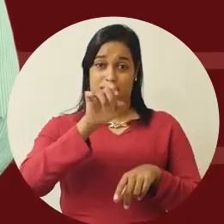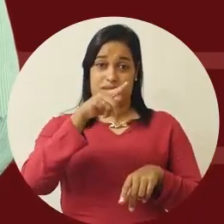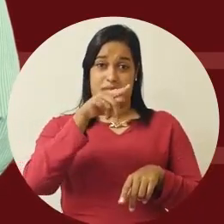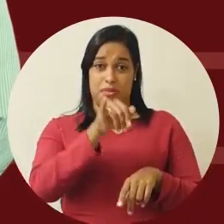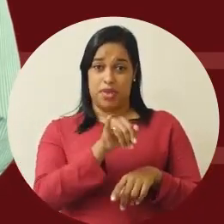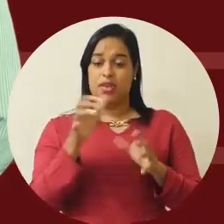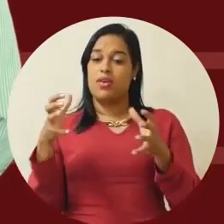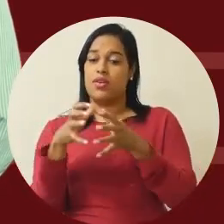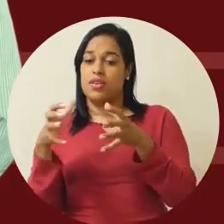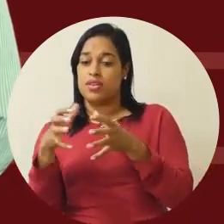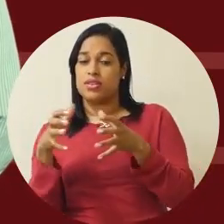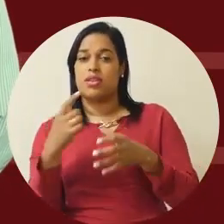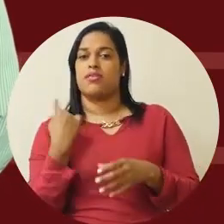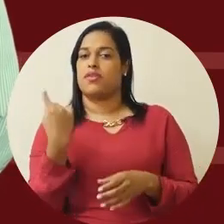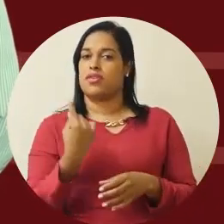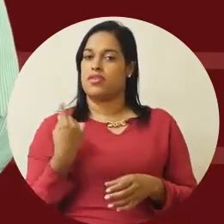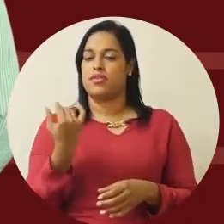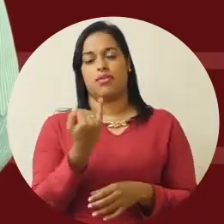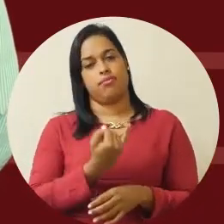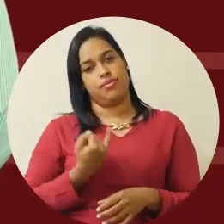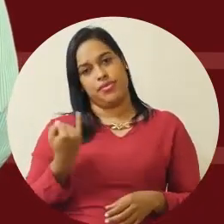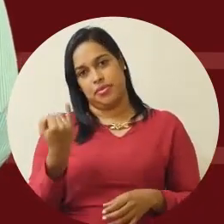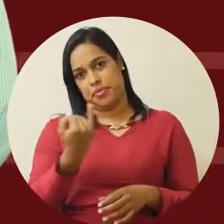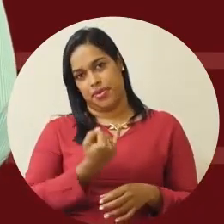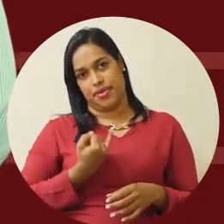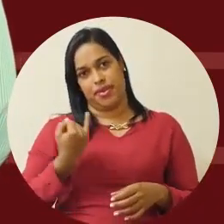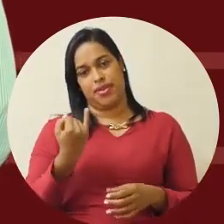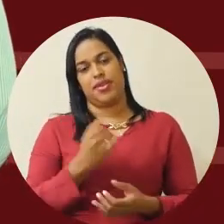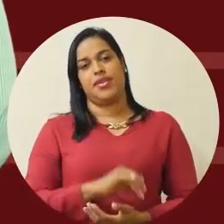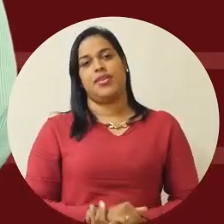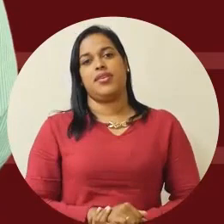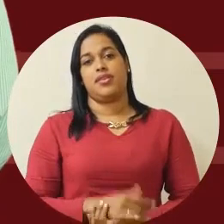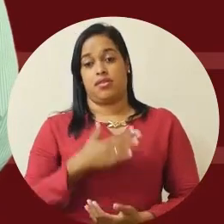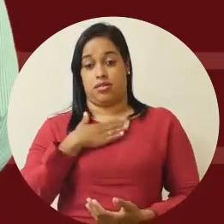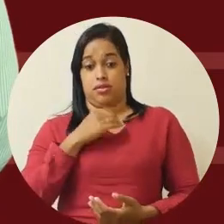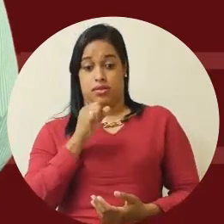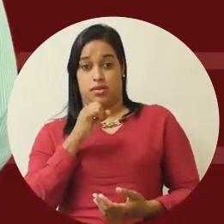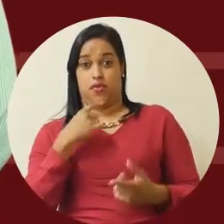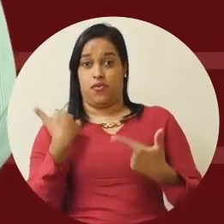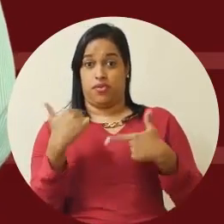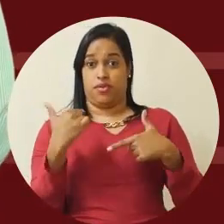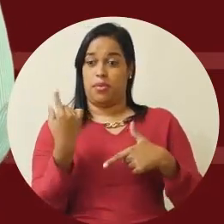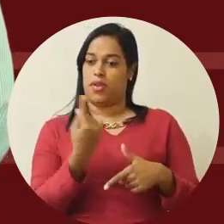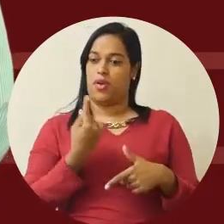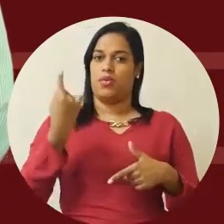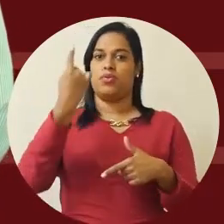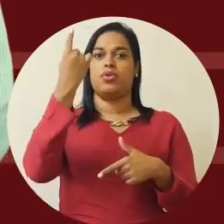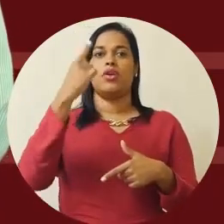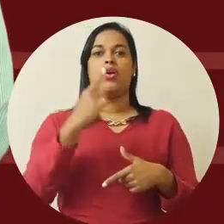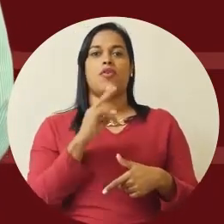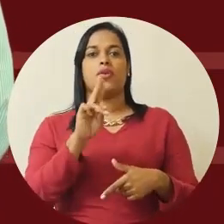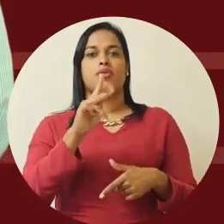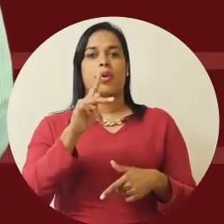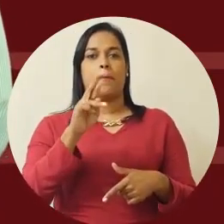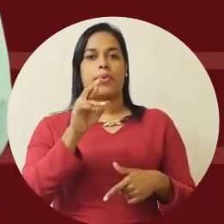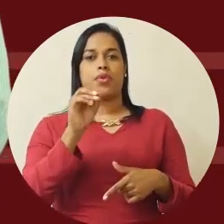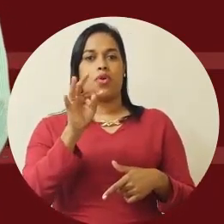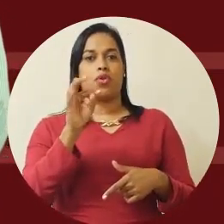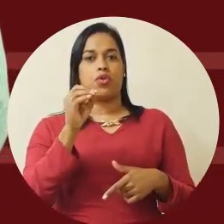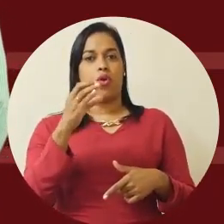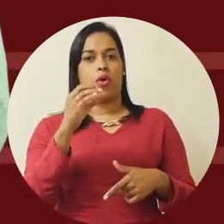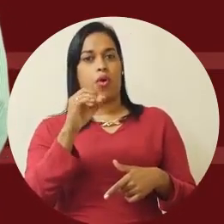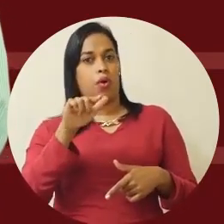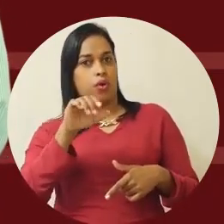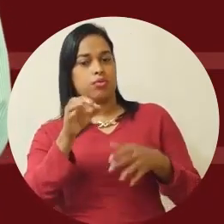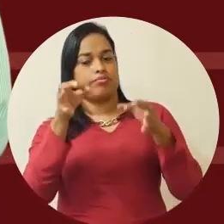equipamento de proteção coletiva serão fundamentais então se eu vou trabalhar em altura seguro utilizar o protocolo correto utilizar